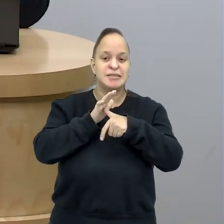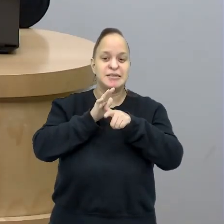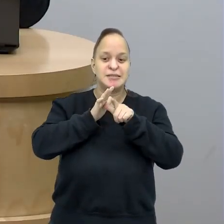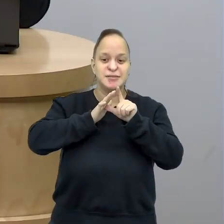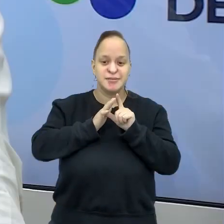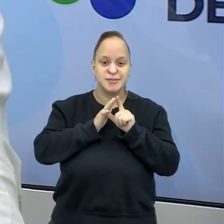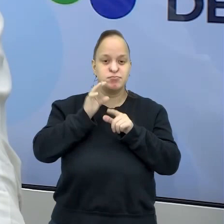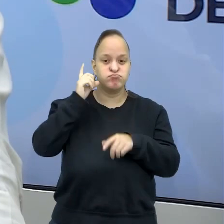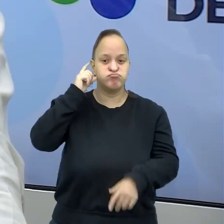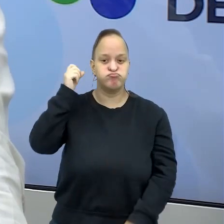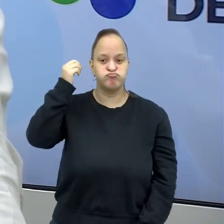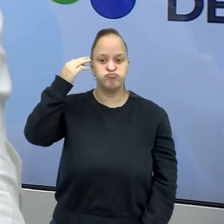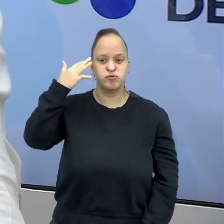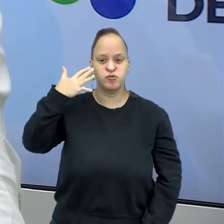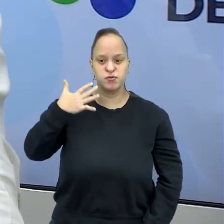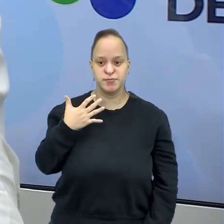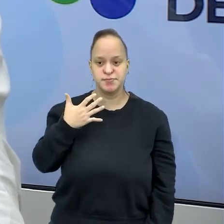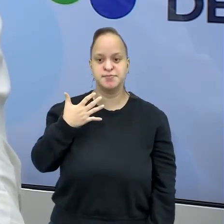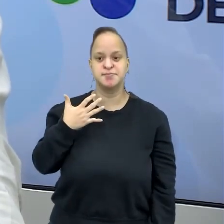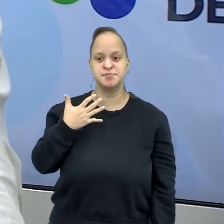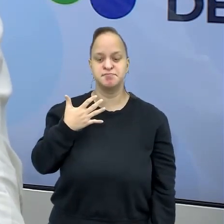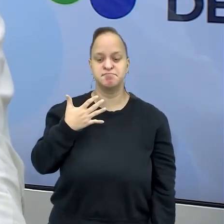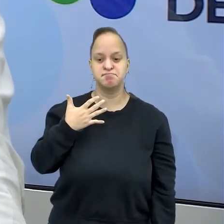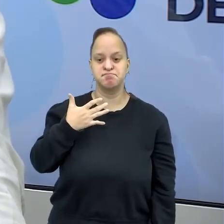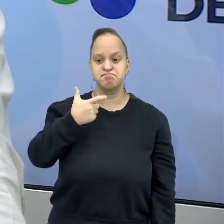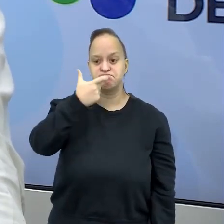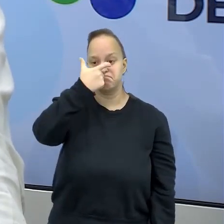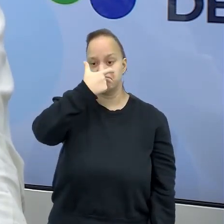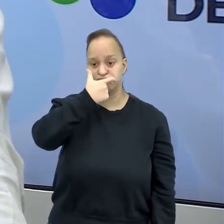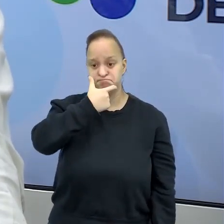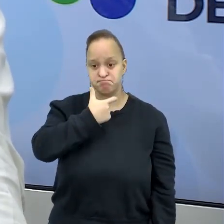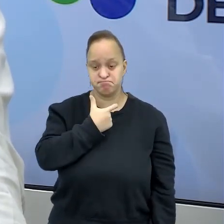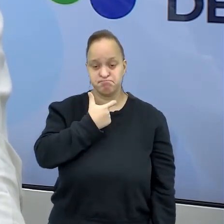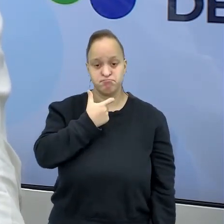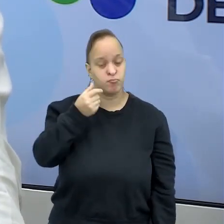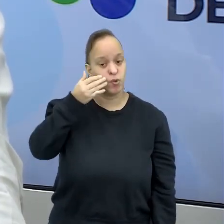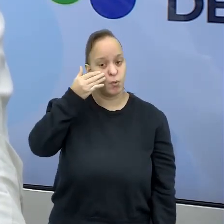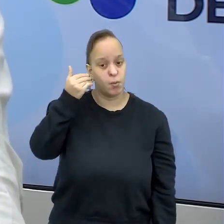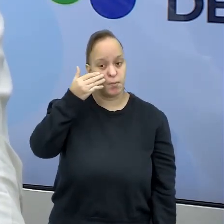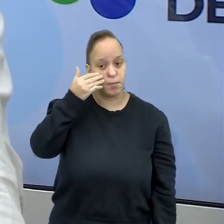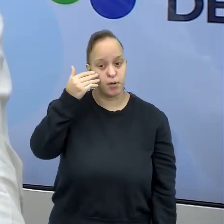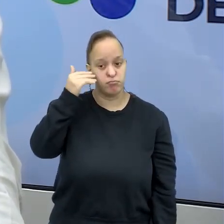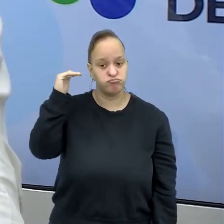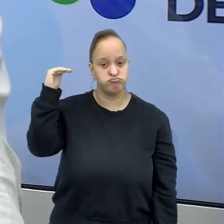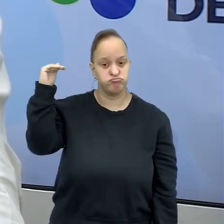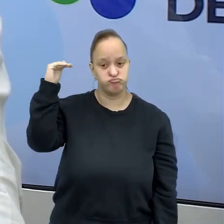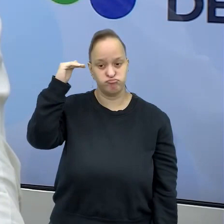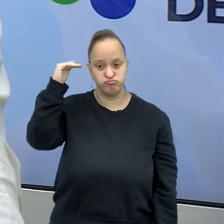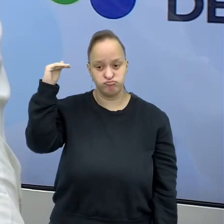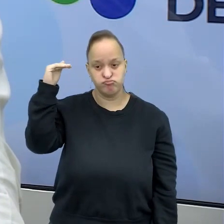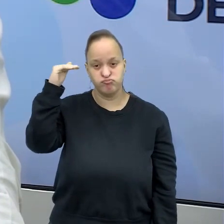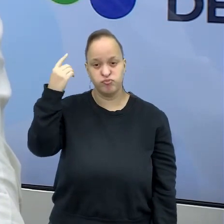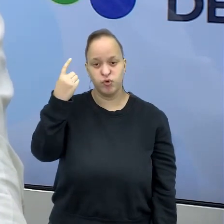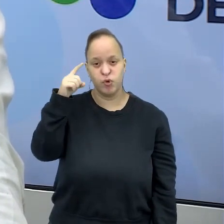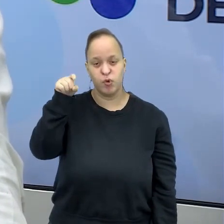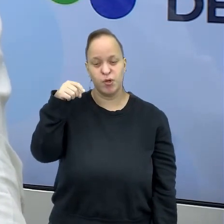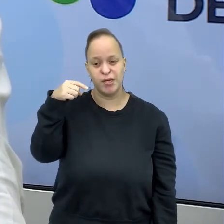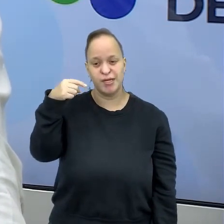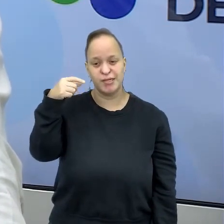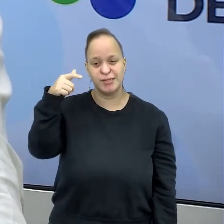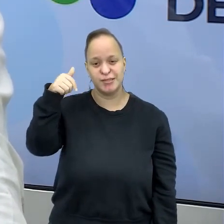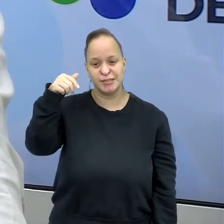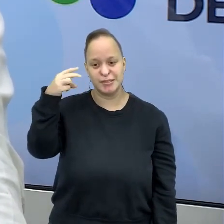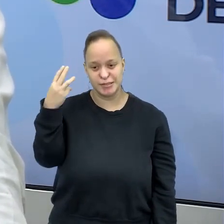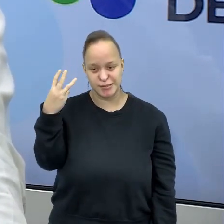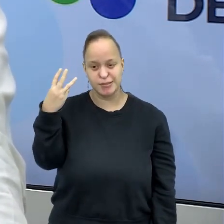eu vou fazer minha autodescrição. Eu sou branco, estatura mediana, 1,73 m para ser